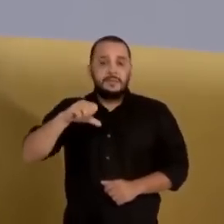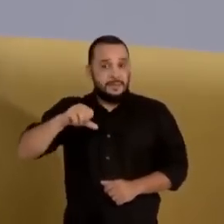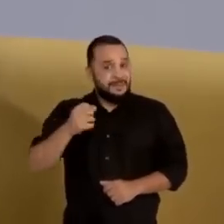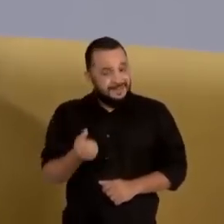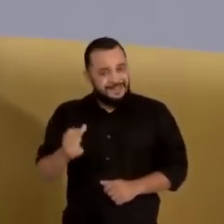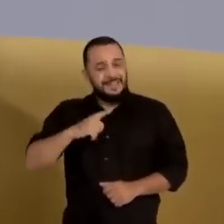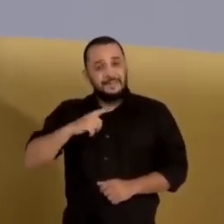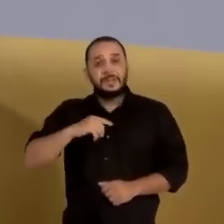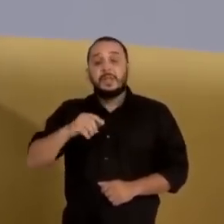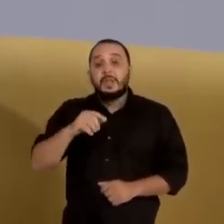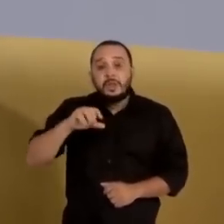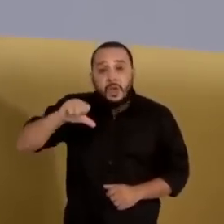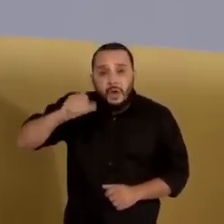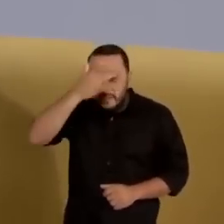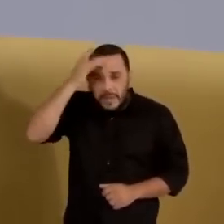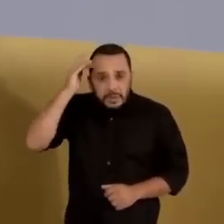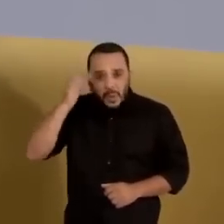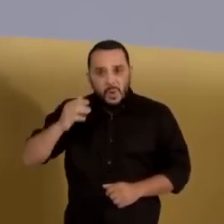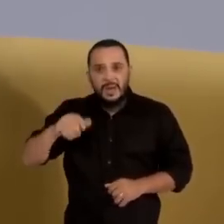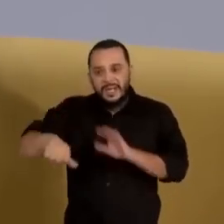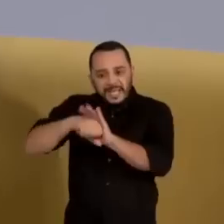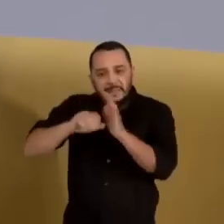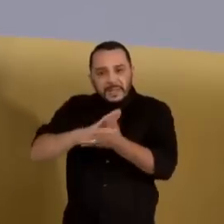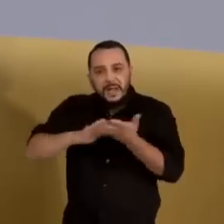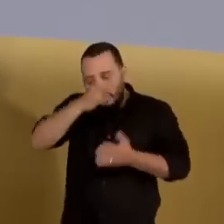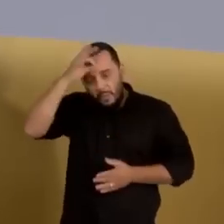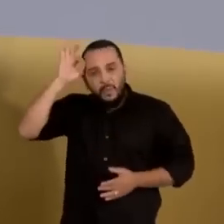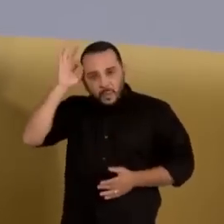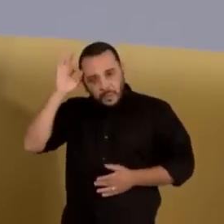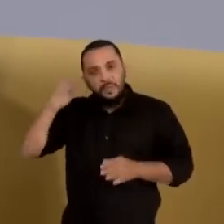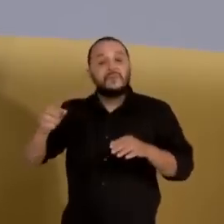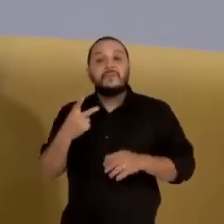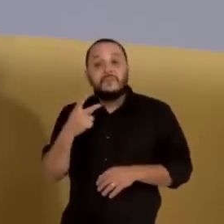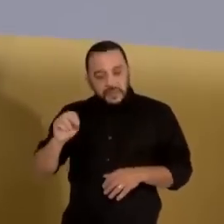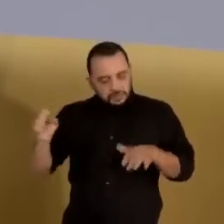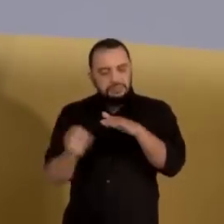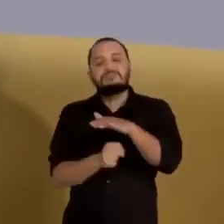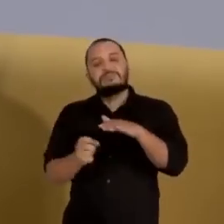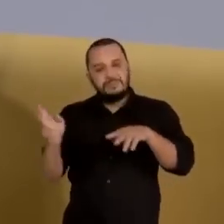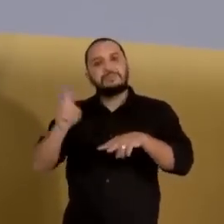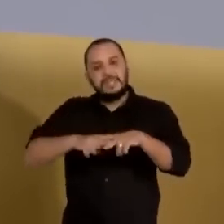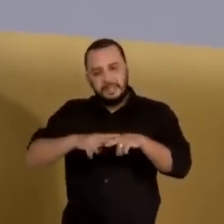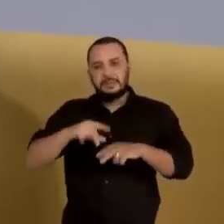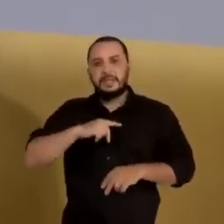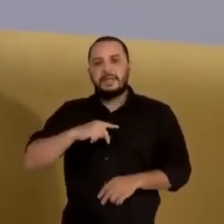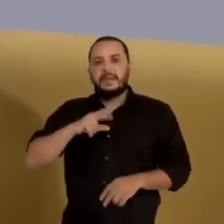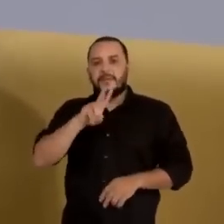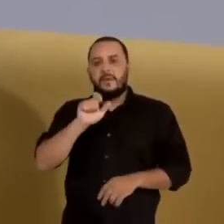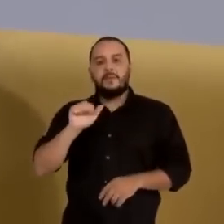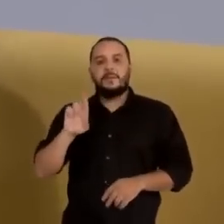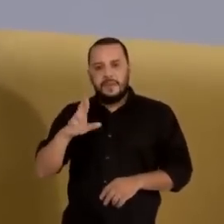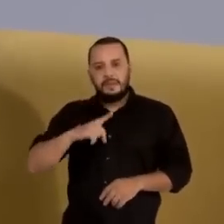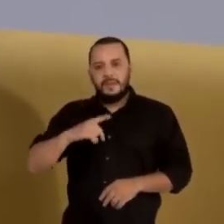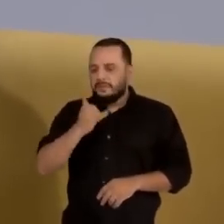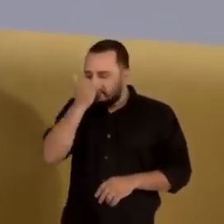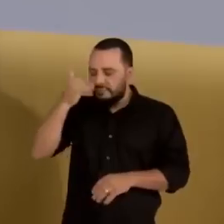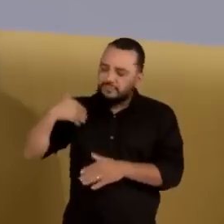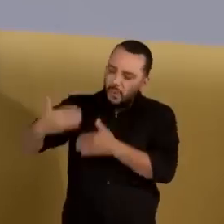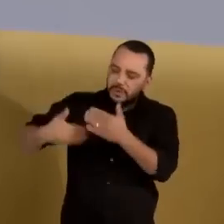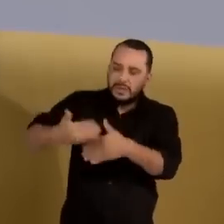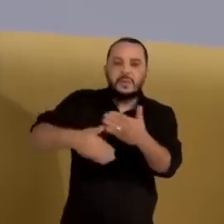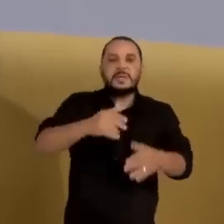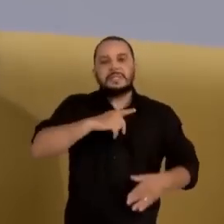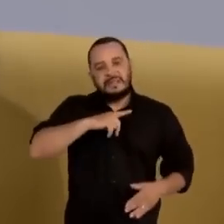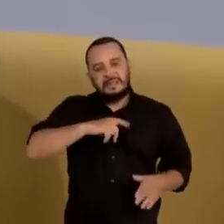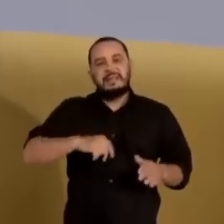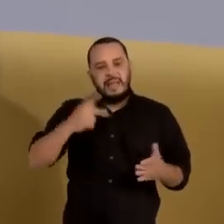para a cadeia. 23 anos depois, Valmir da Silva, um dos injustiçados, ainda sofre as consequências de um dos